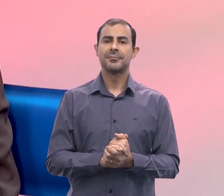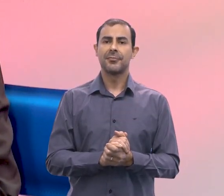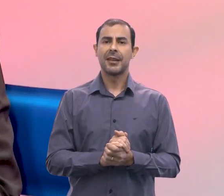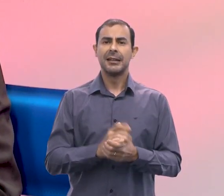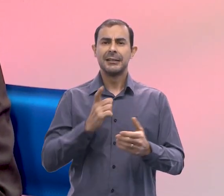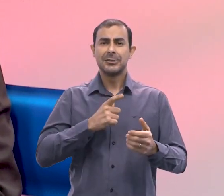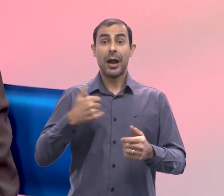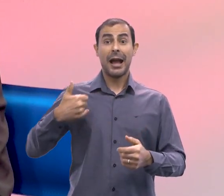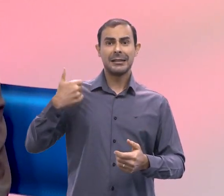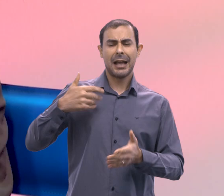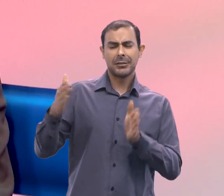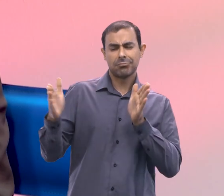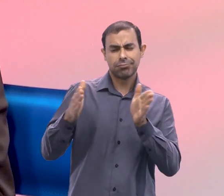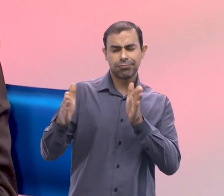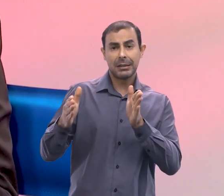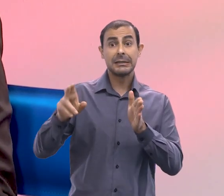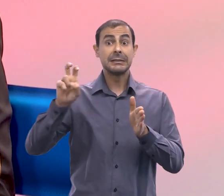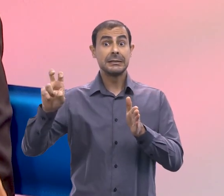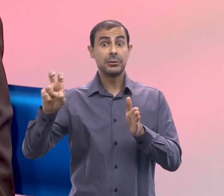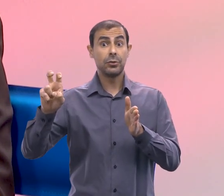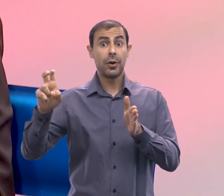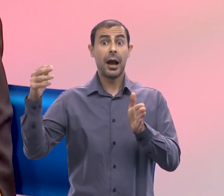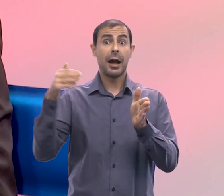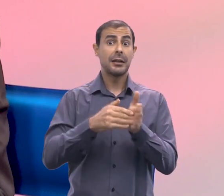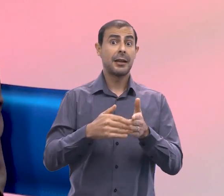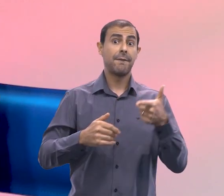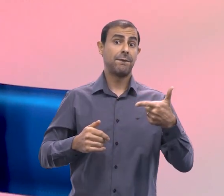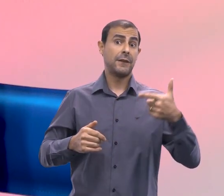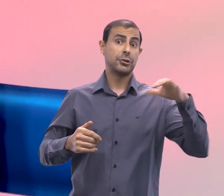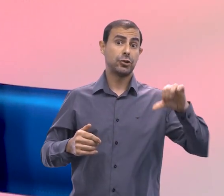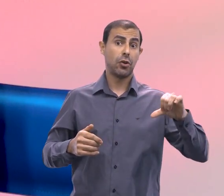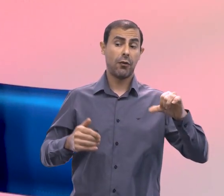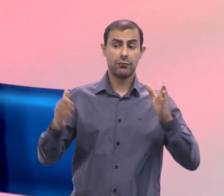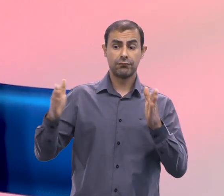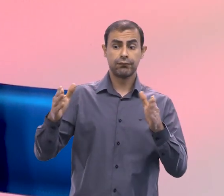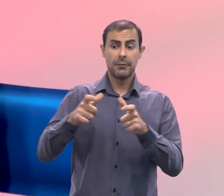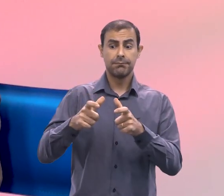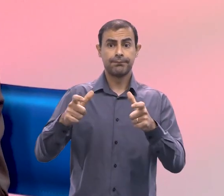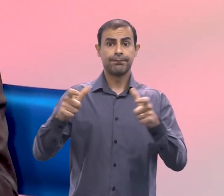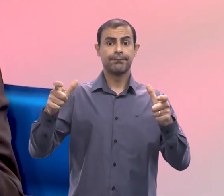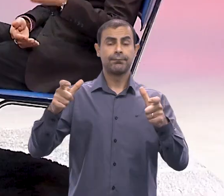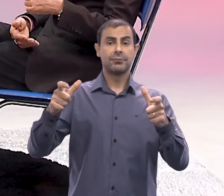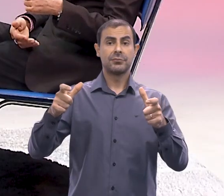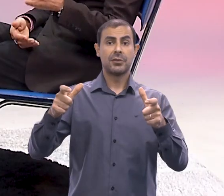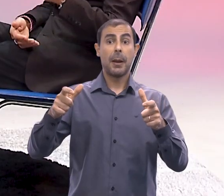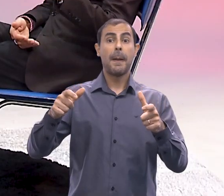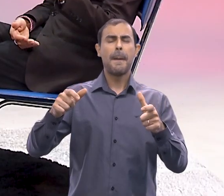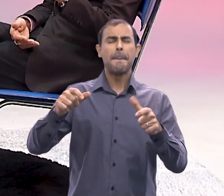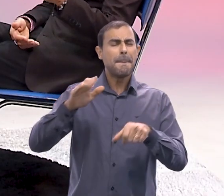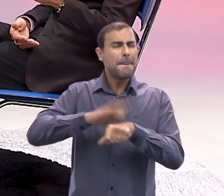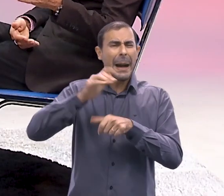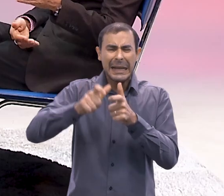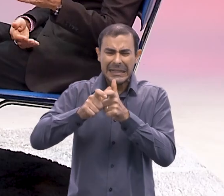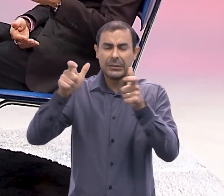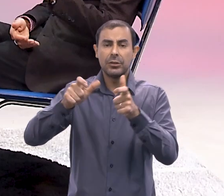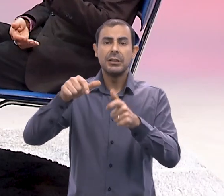pasme, a faixa etária que vem crescendo é dos 5 anos de idade aos 29 anos de idade, com maior incidência